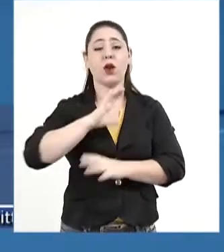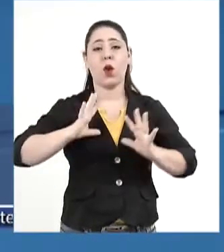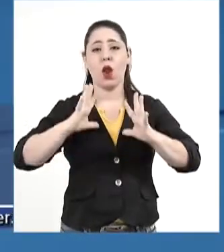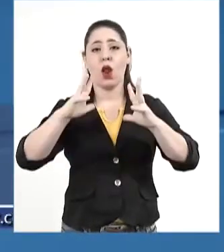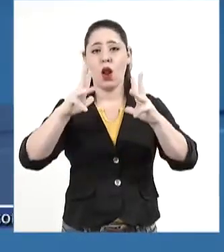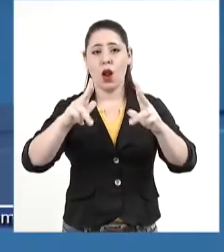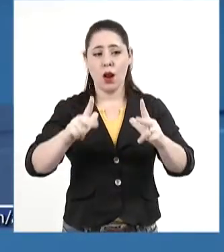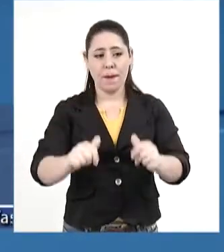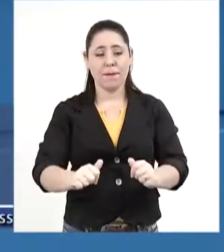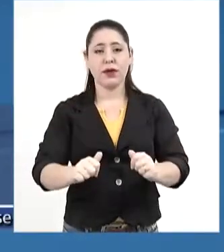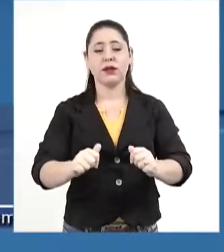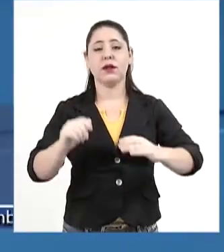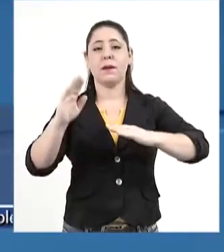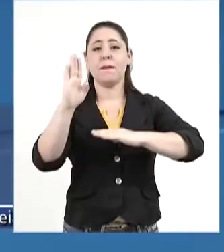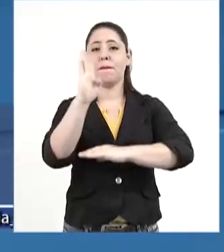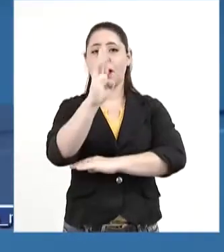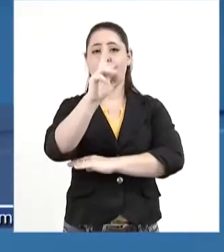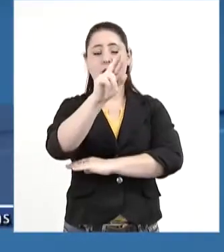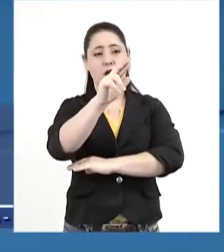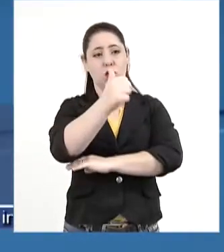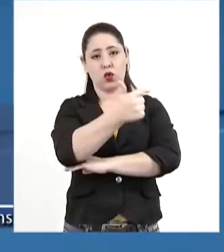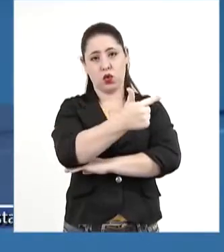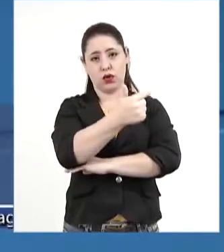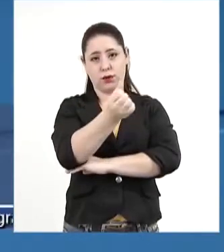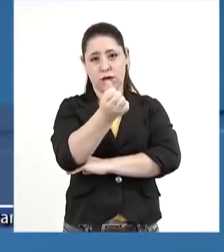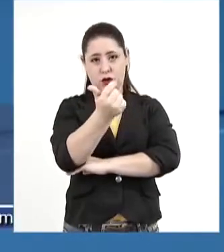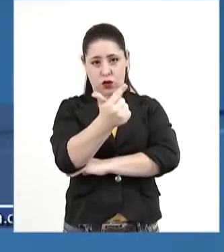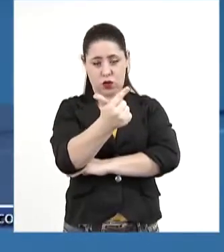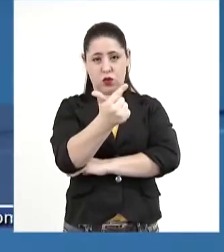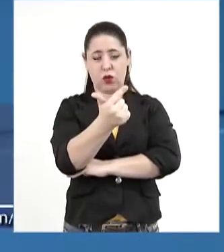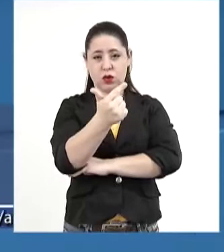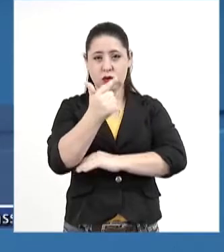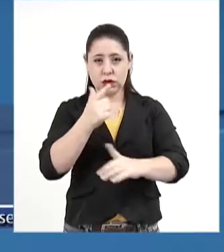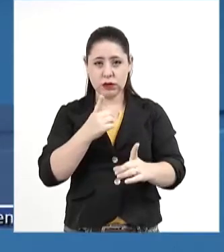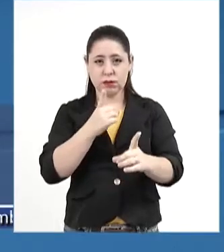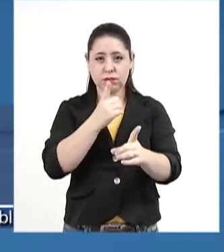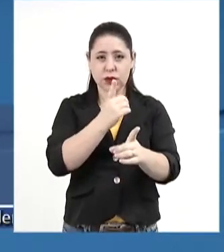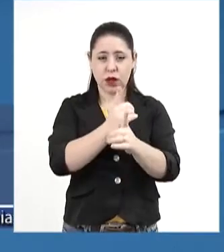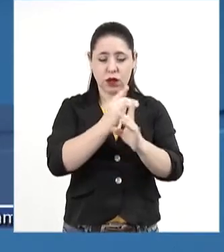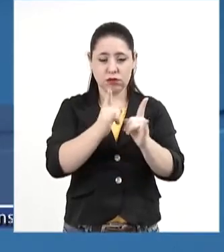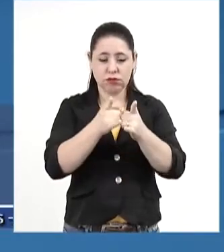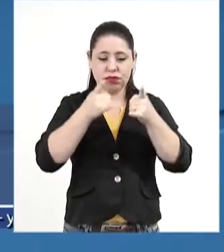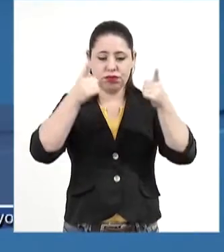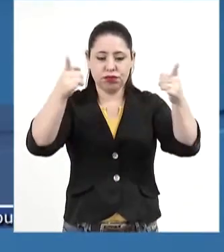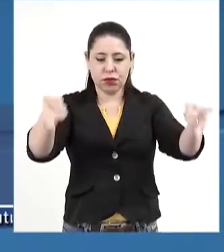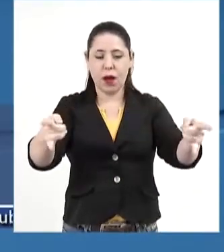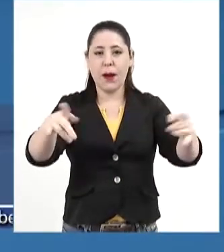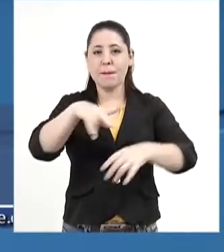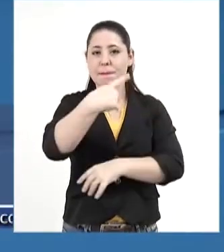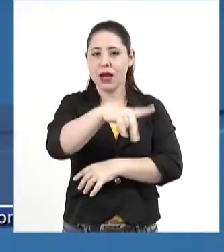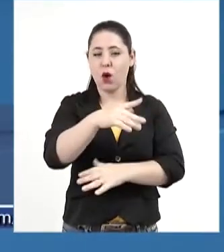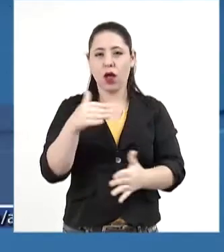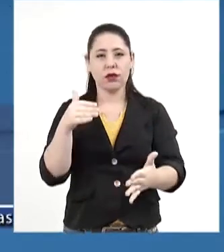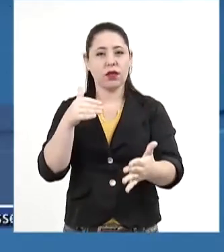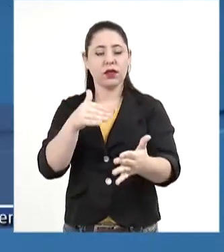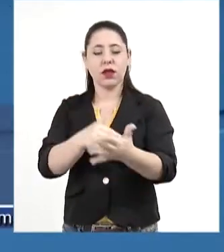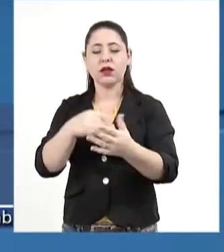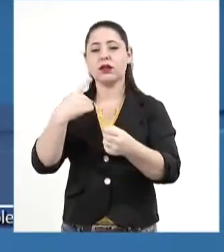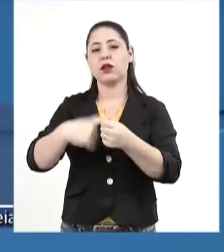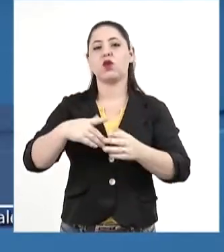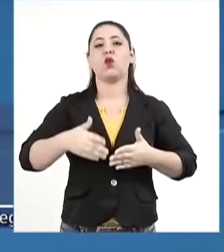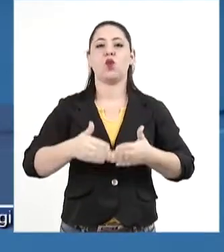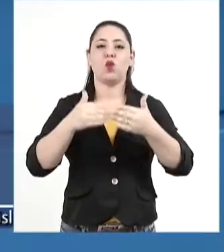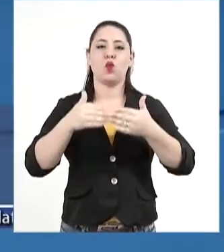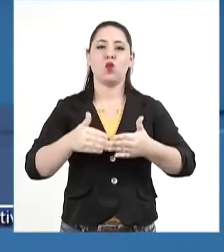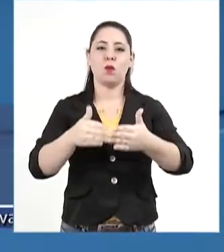em torno da rodovia BR-262, principalmente no trecho entre a ponte sobre o Rio Paraguai até a cidade de Corumbá.